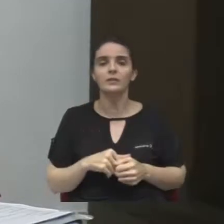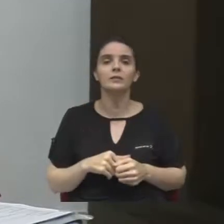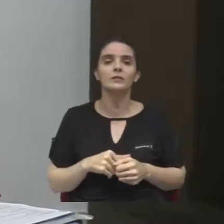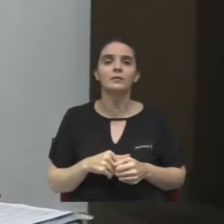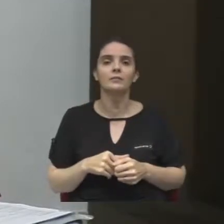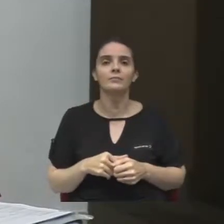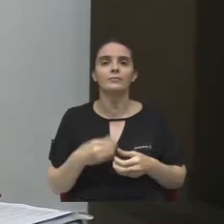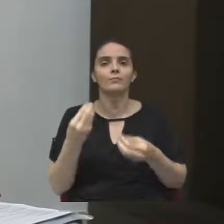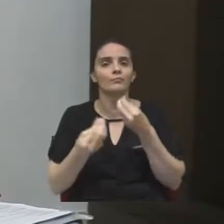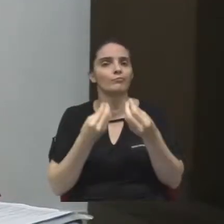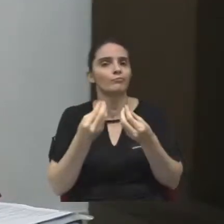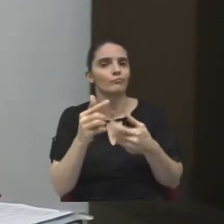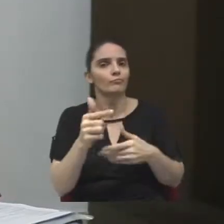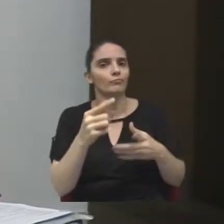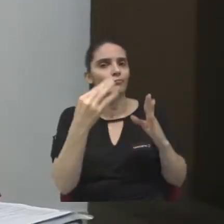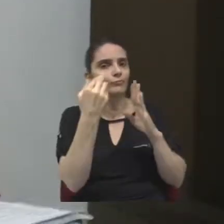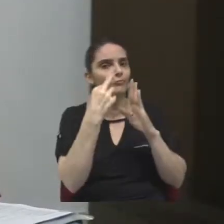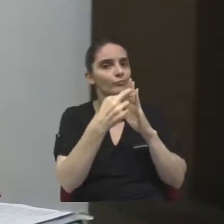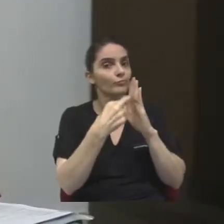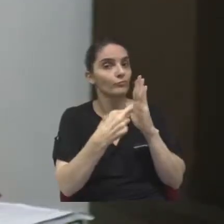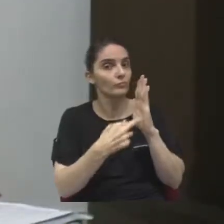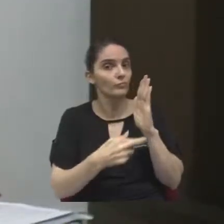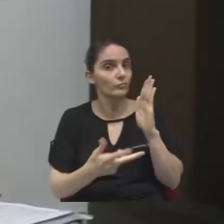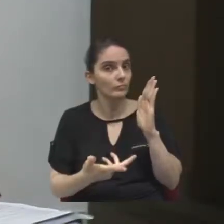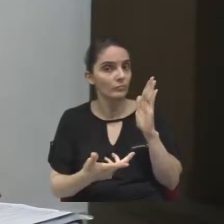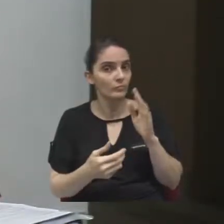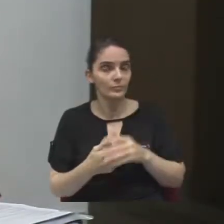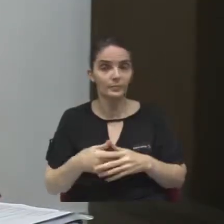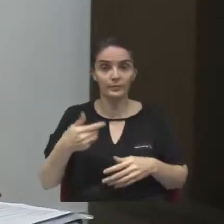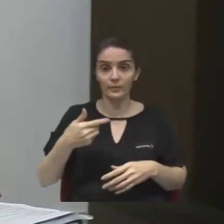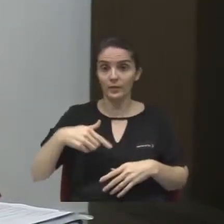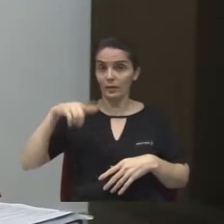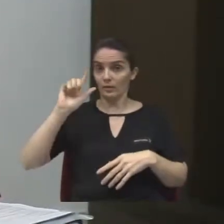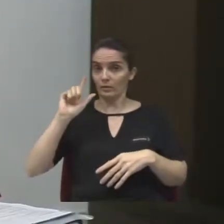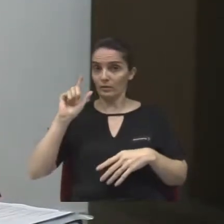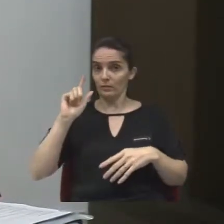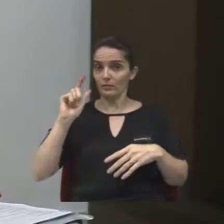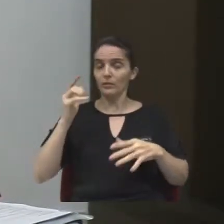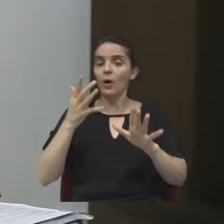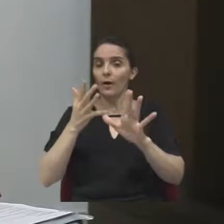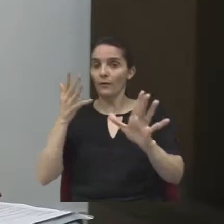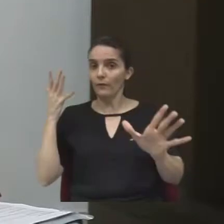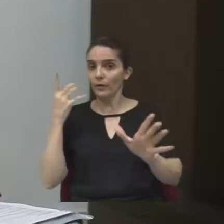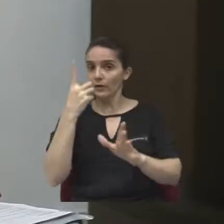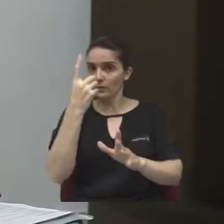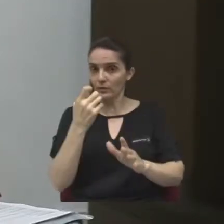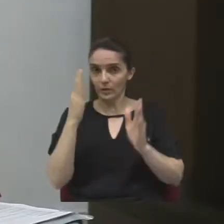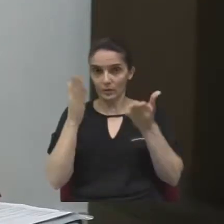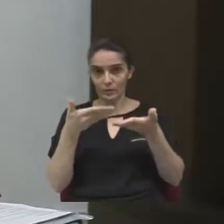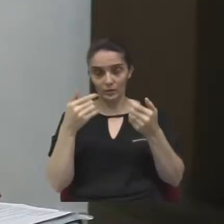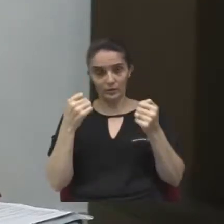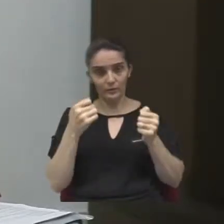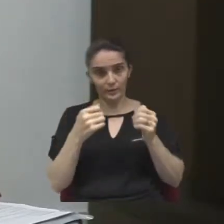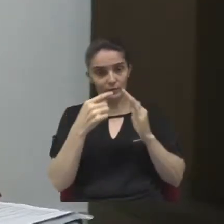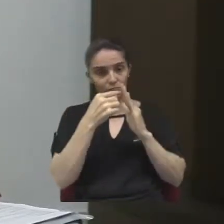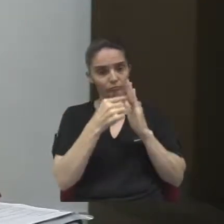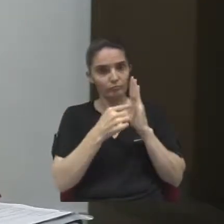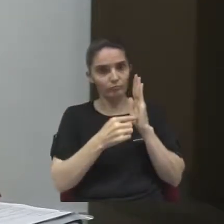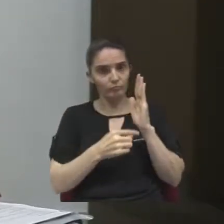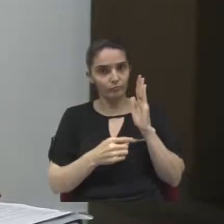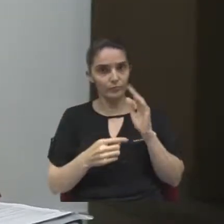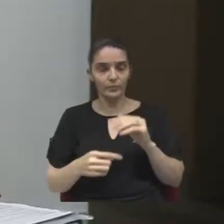os critérios. Tínhamos os critérios antes de uma fila única, e o que está precisando fechar são os critérios. Pelo menos é o que a